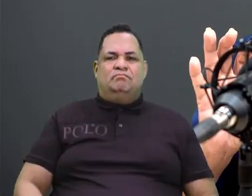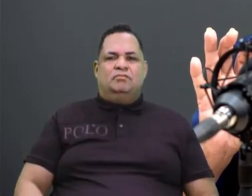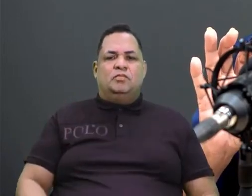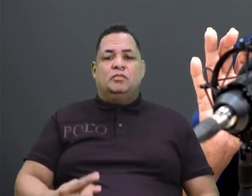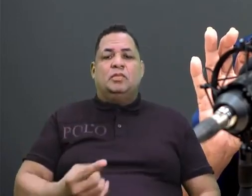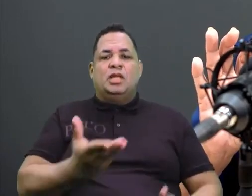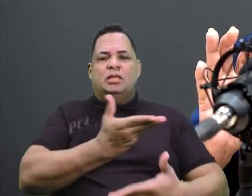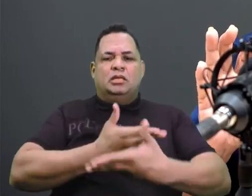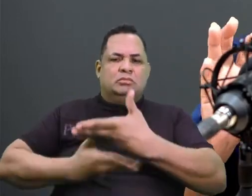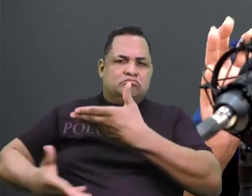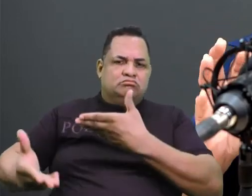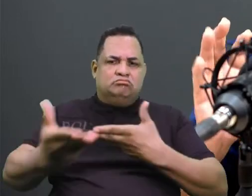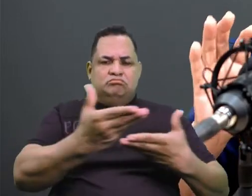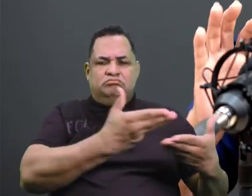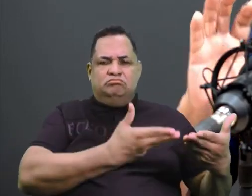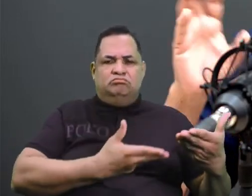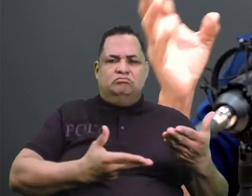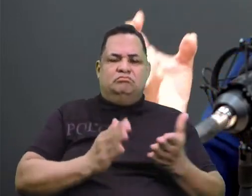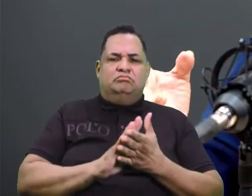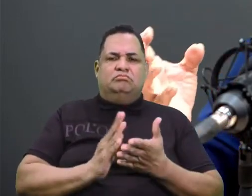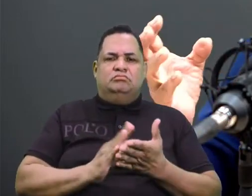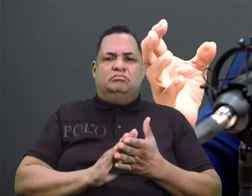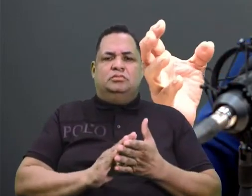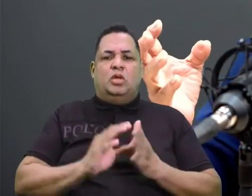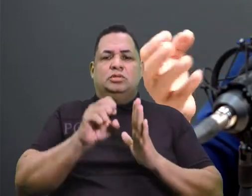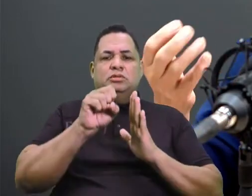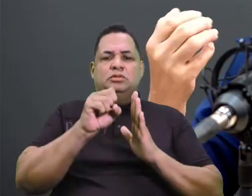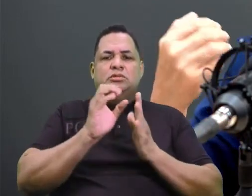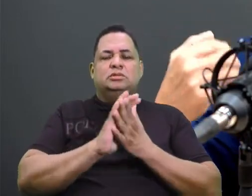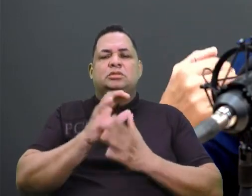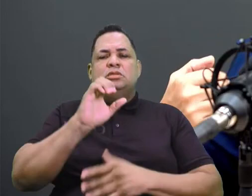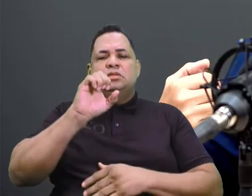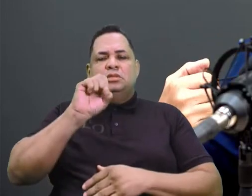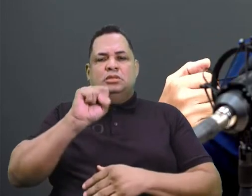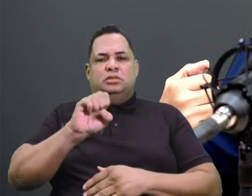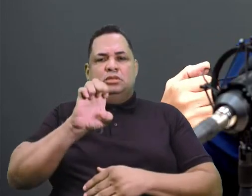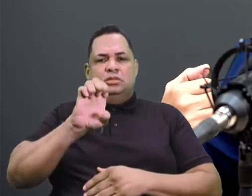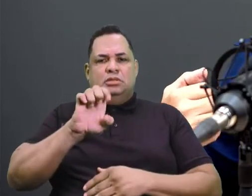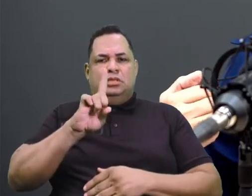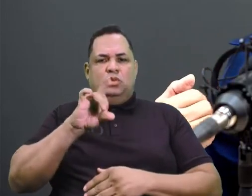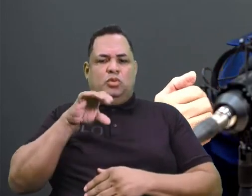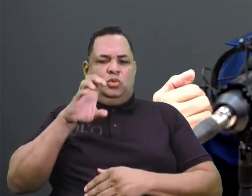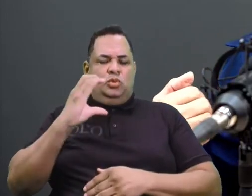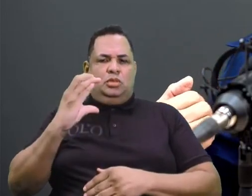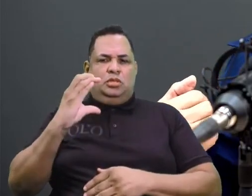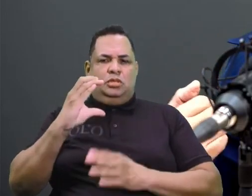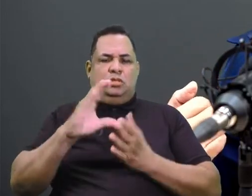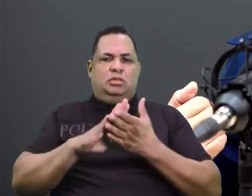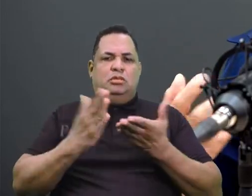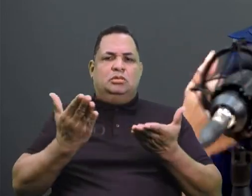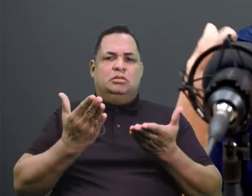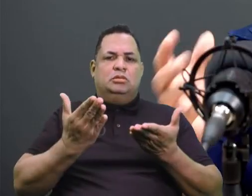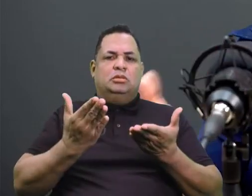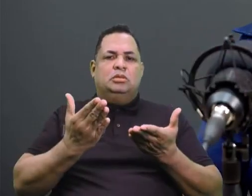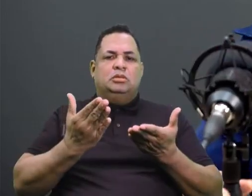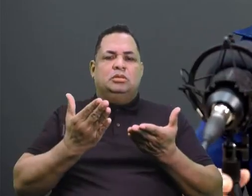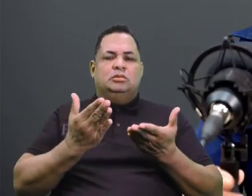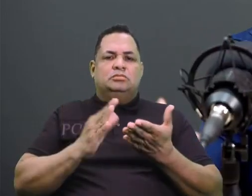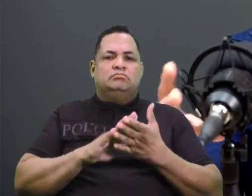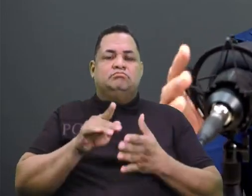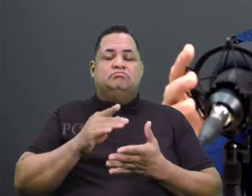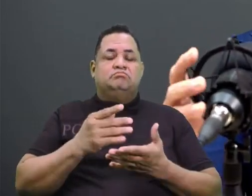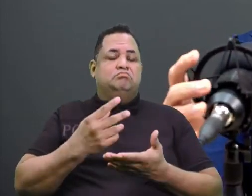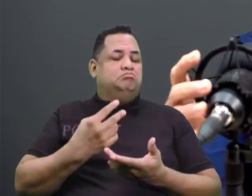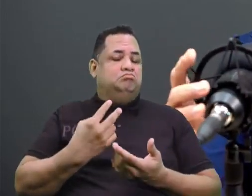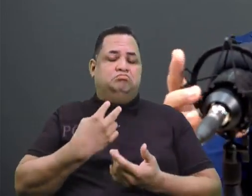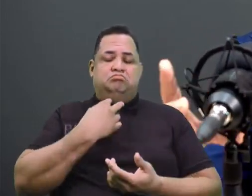gente que eu digo se eduque, viu, gente? Porque nada do que eu, como professorinha do Estado, poderia